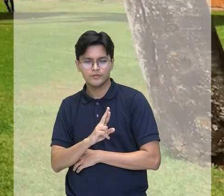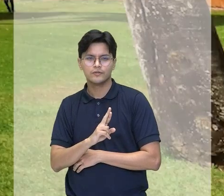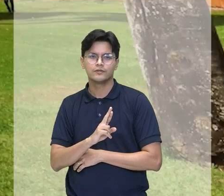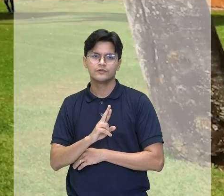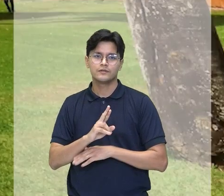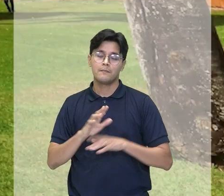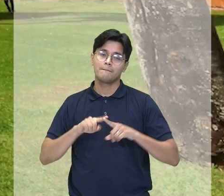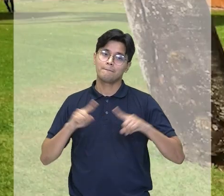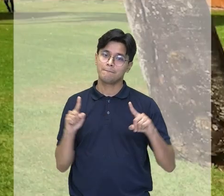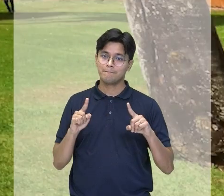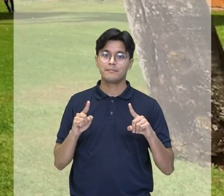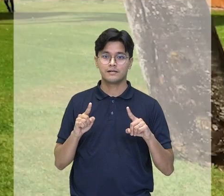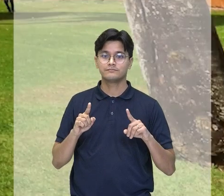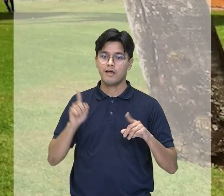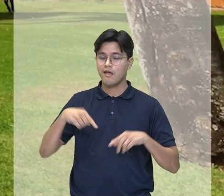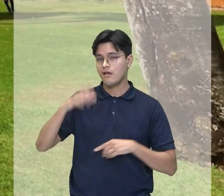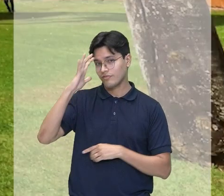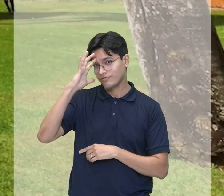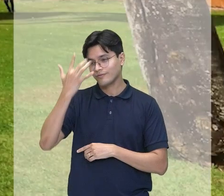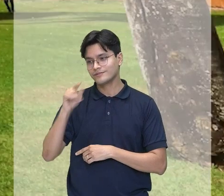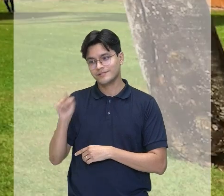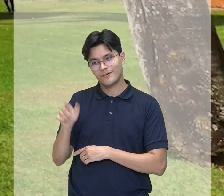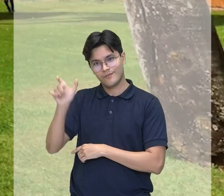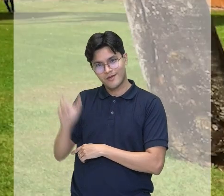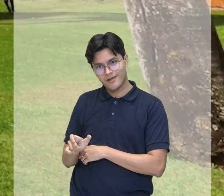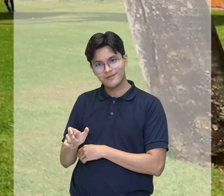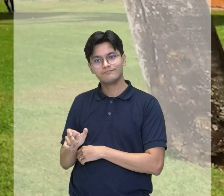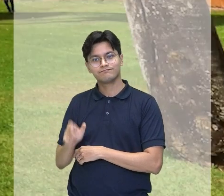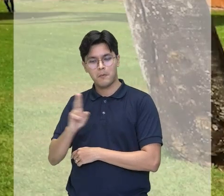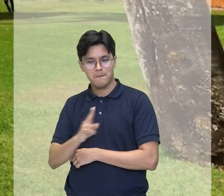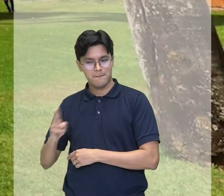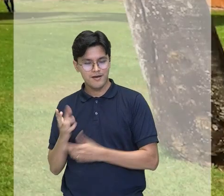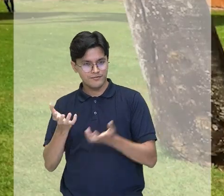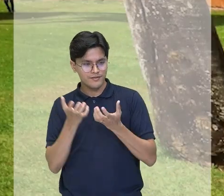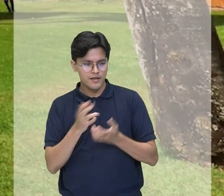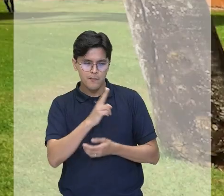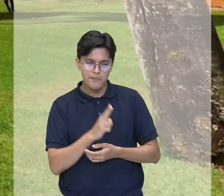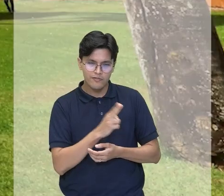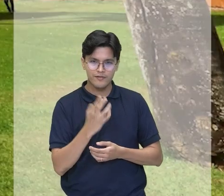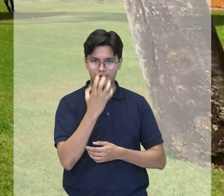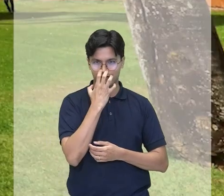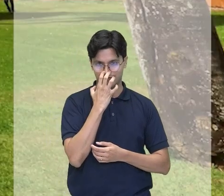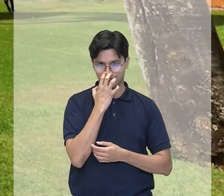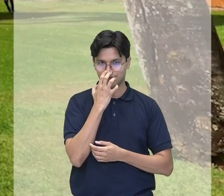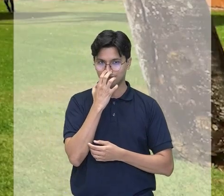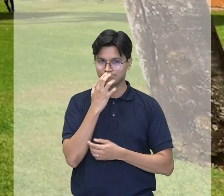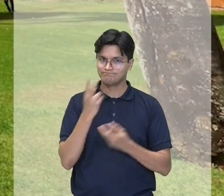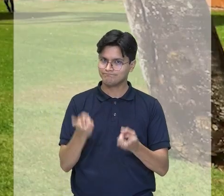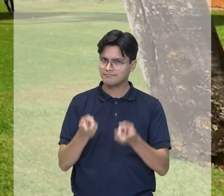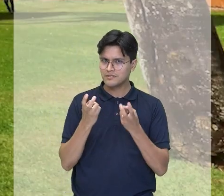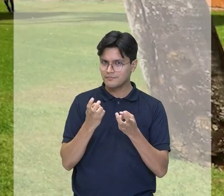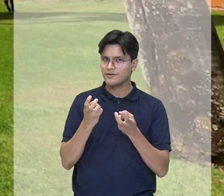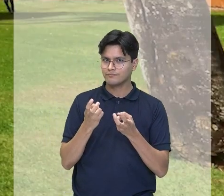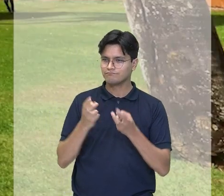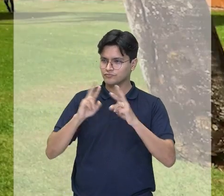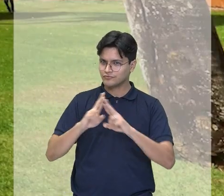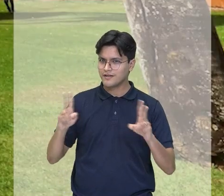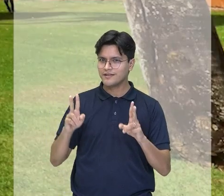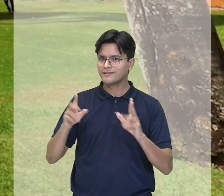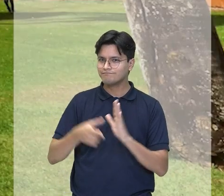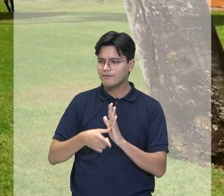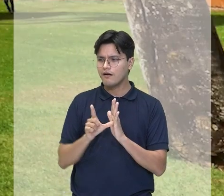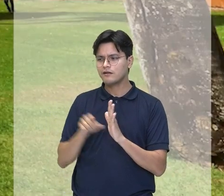do Major que se pela. Não viu a diferença? Antes era que maluquice, que